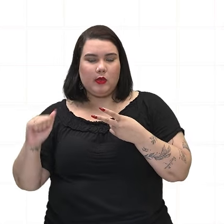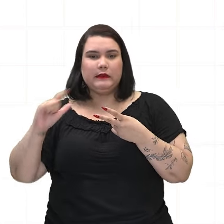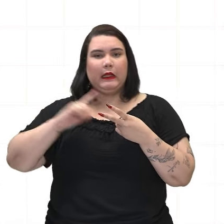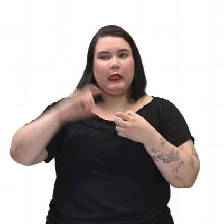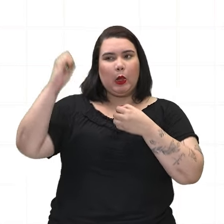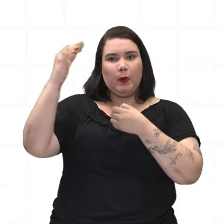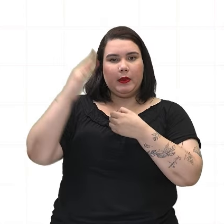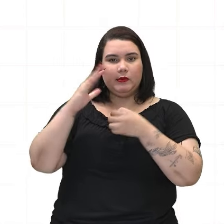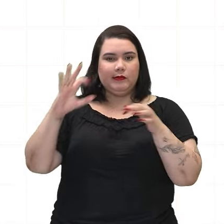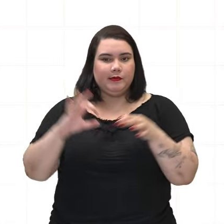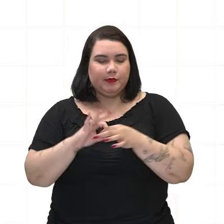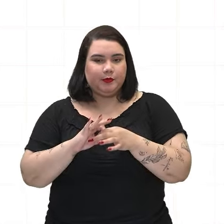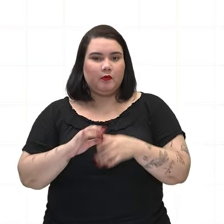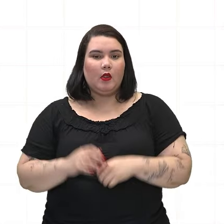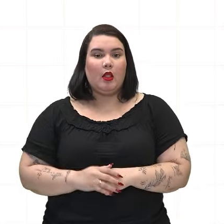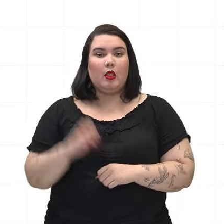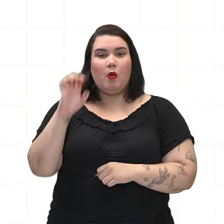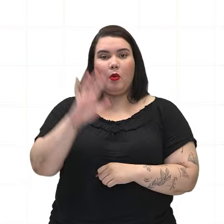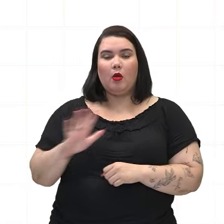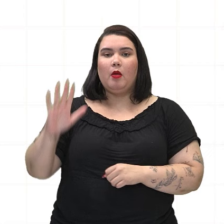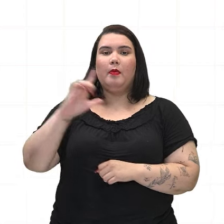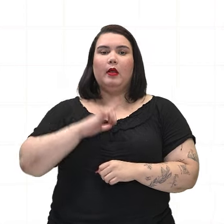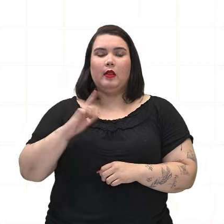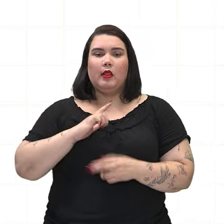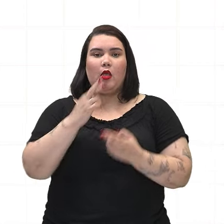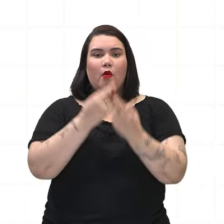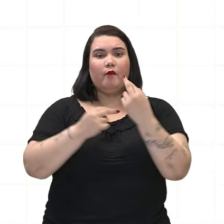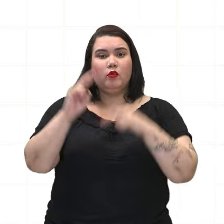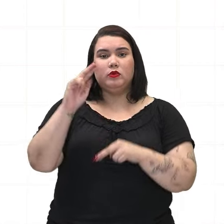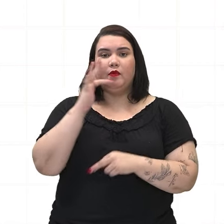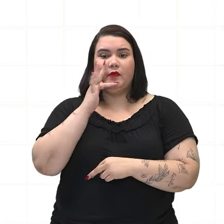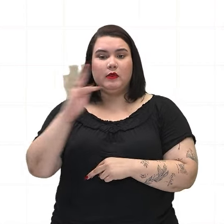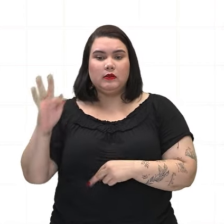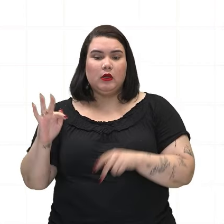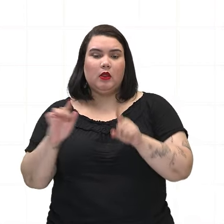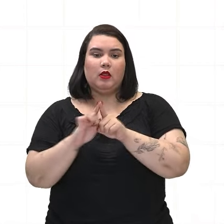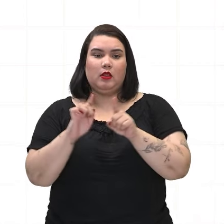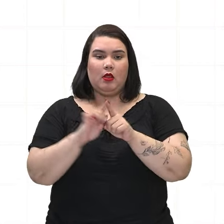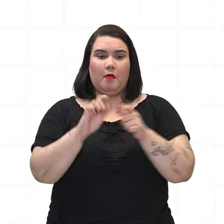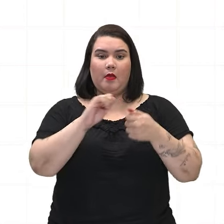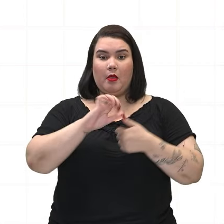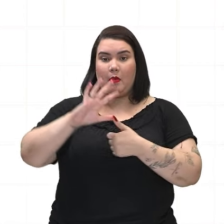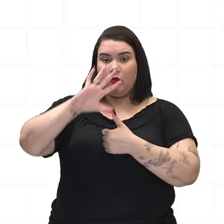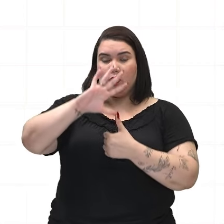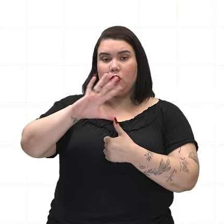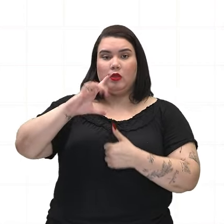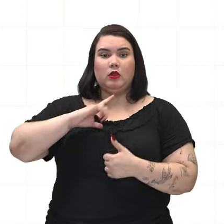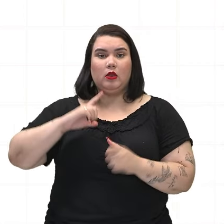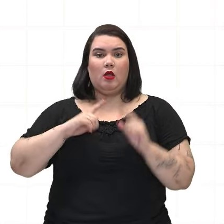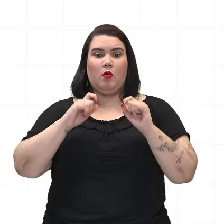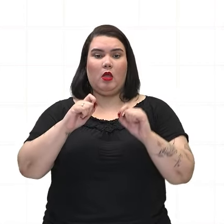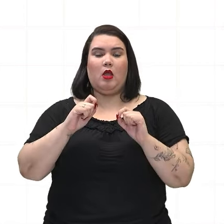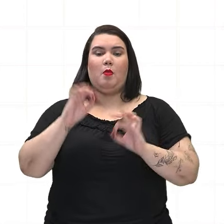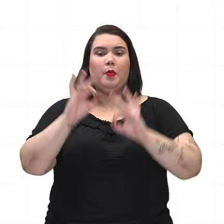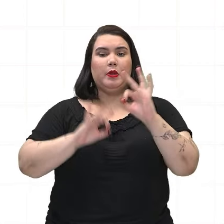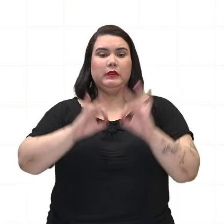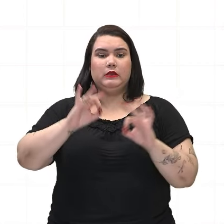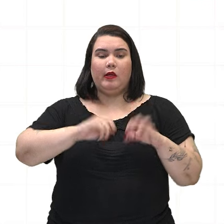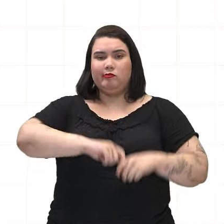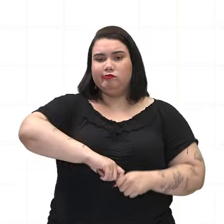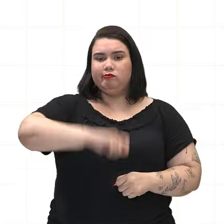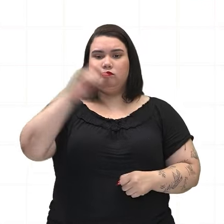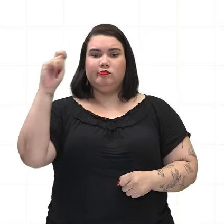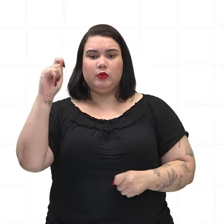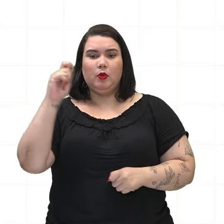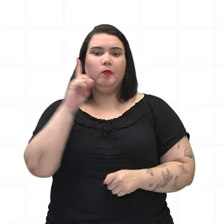Europa ainda a Revolução Francesa e na América do Norte o processo de independência dos Estados Unidos. Além de que tivemos